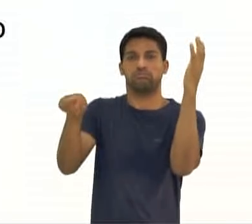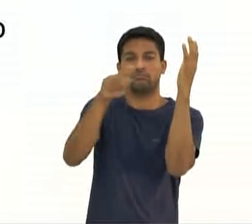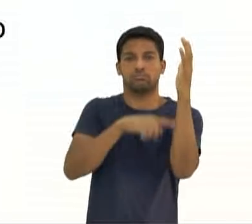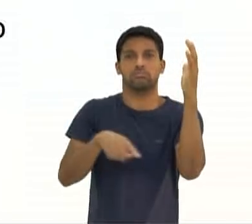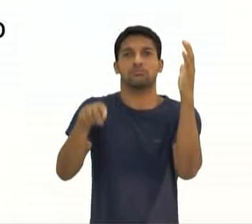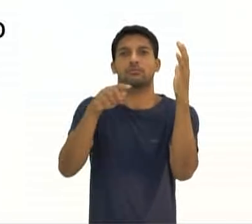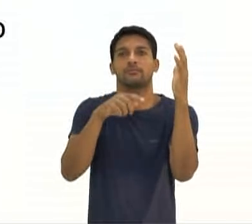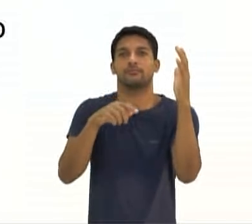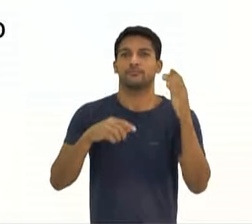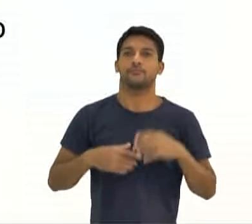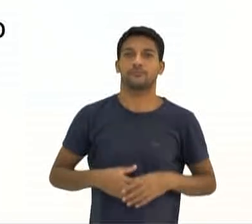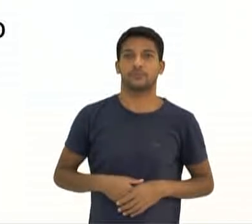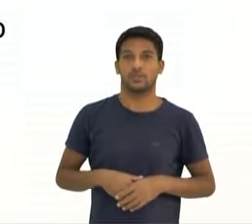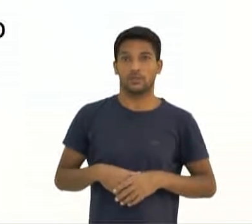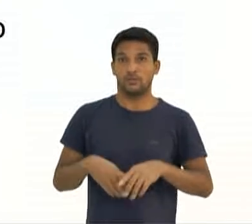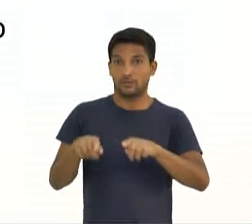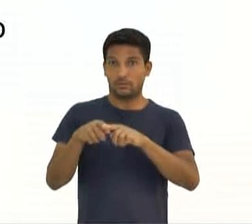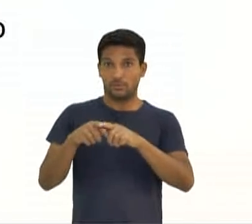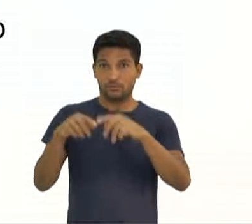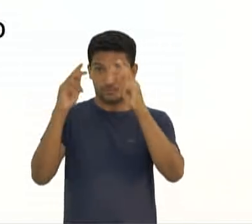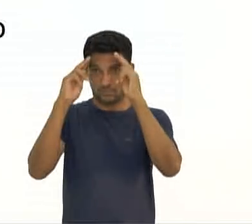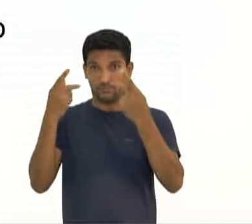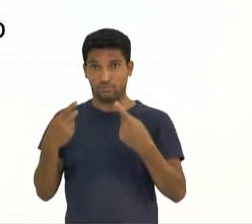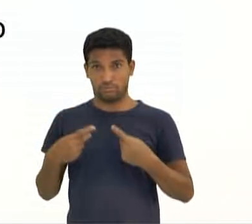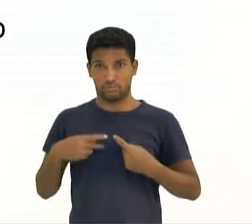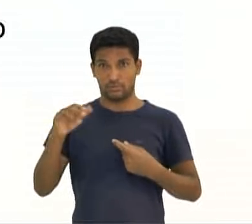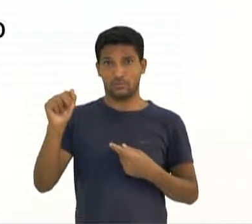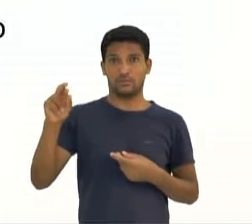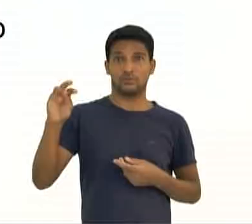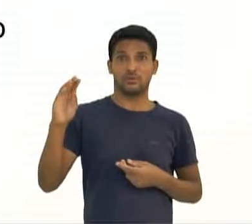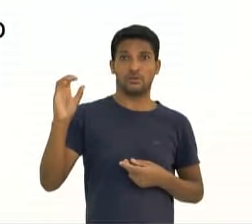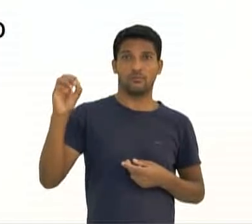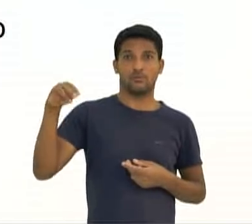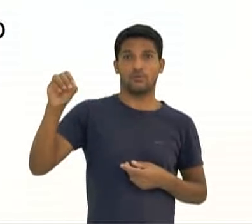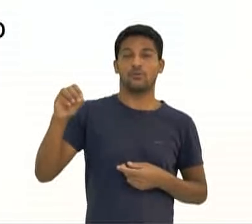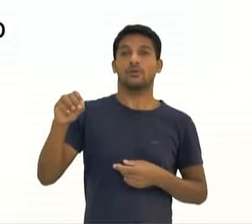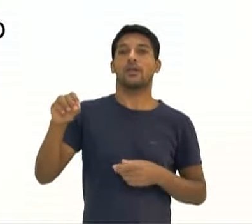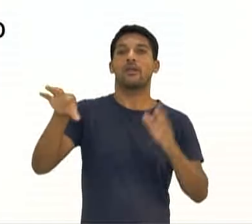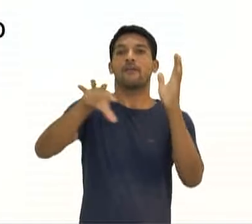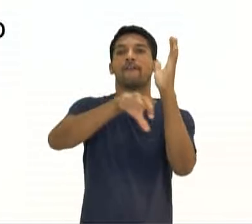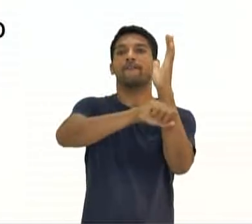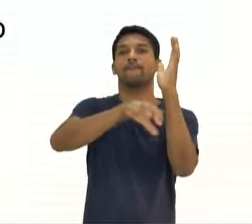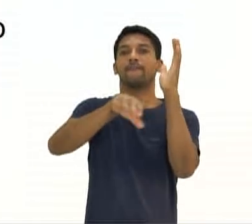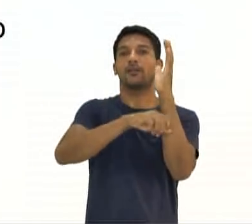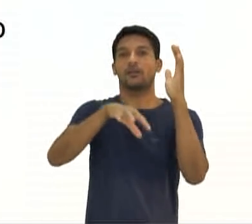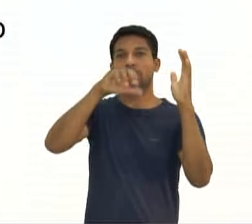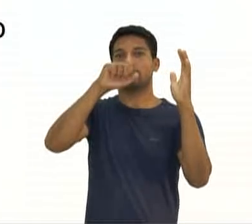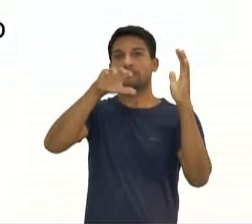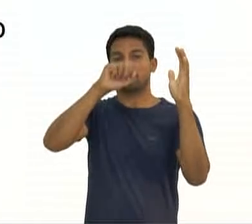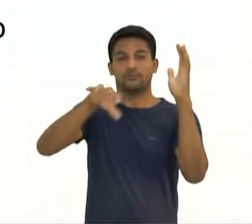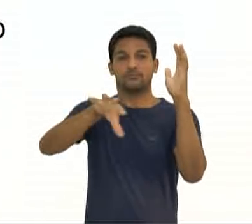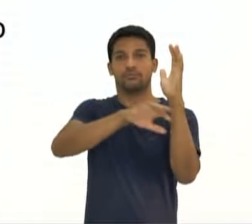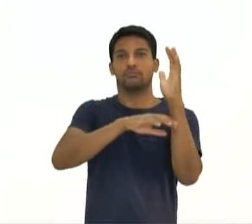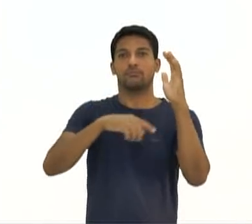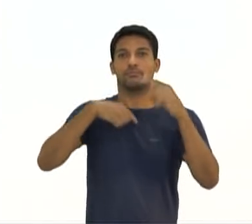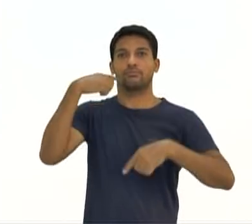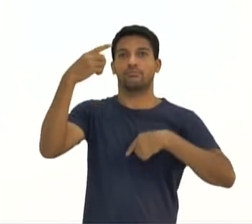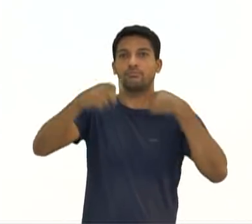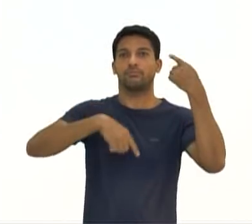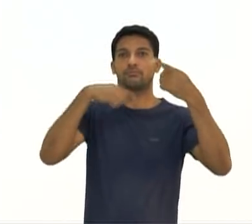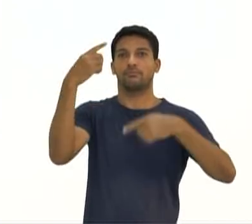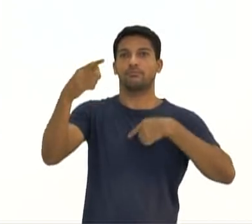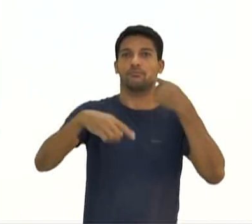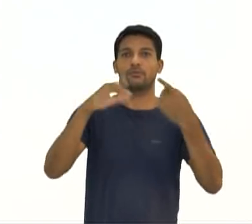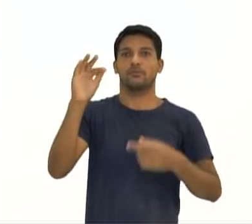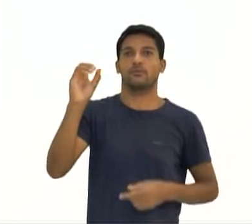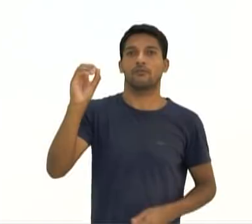processos realizados pelos seres vivos, que são essenciais para o ciclo do carbono, está aí a fotossíntese, a questão da respiração e a questão da